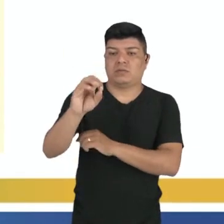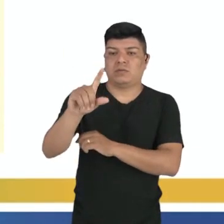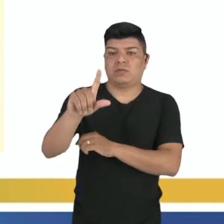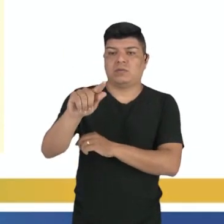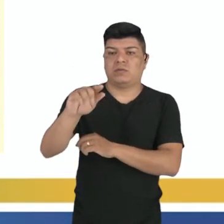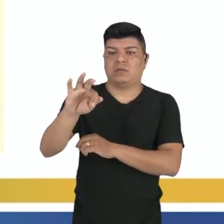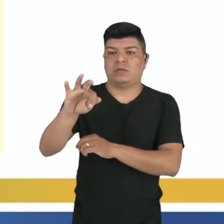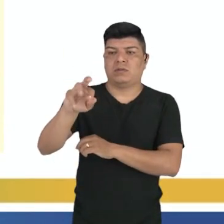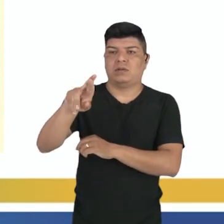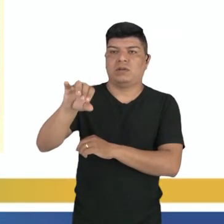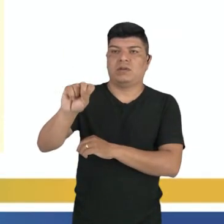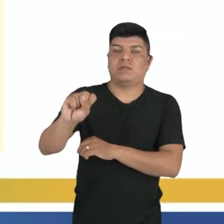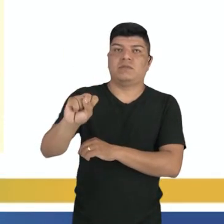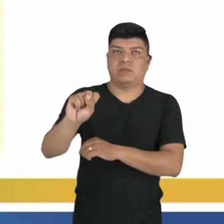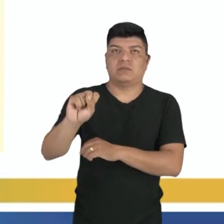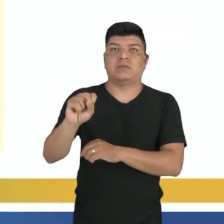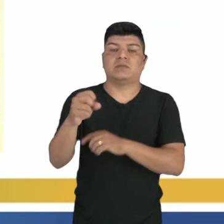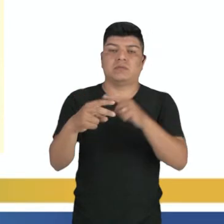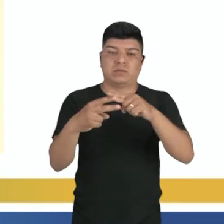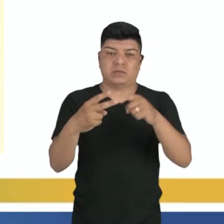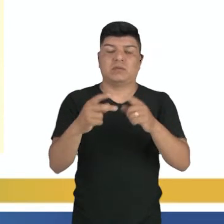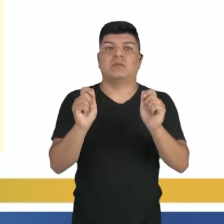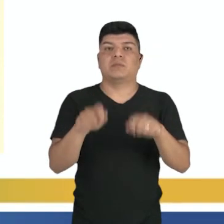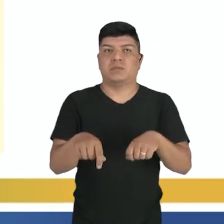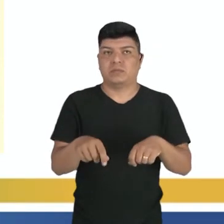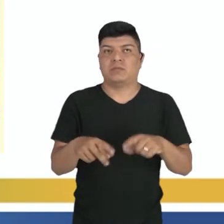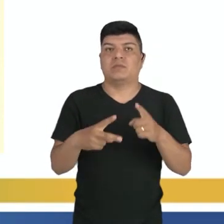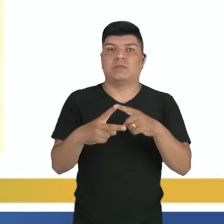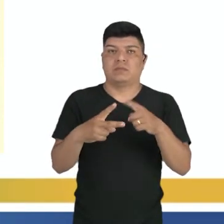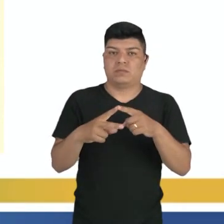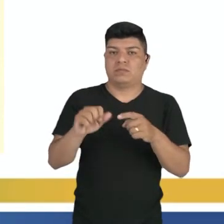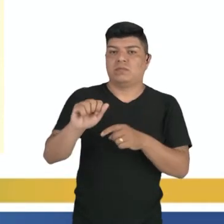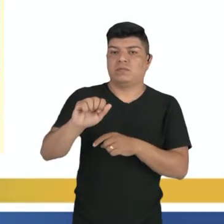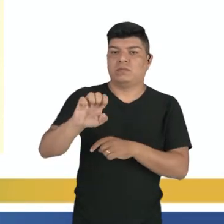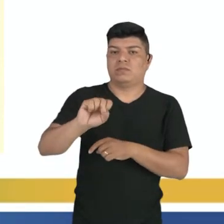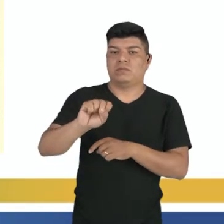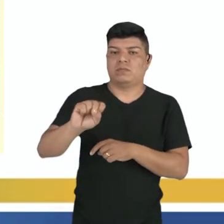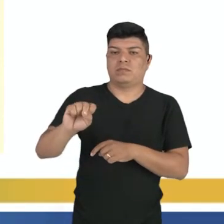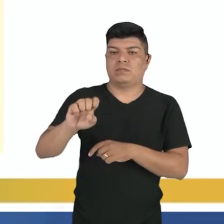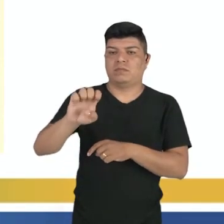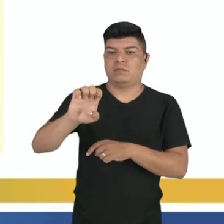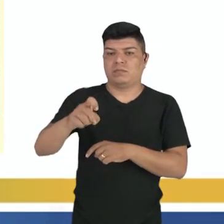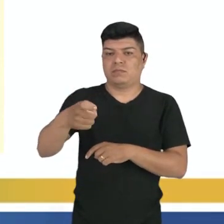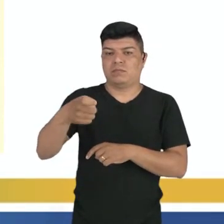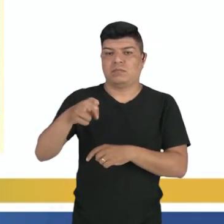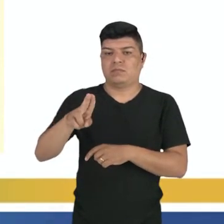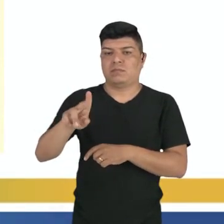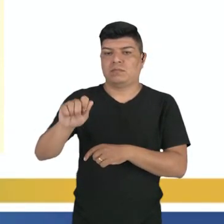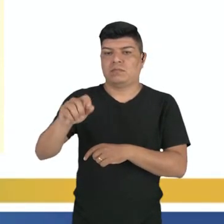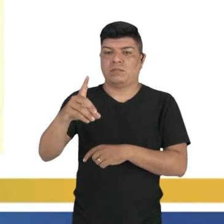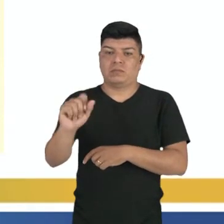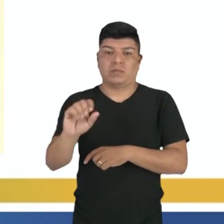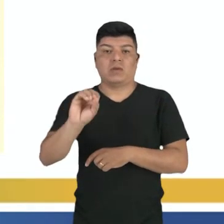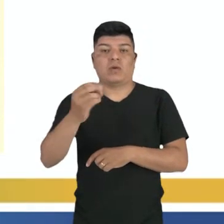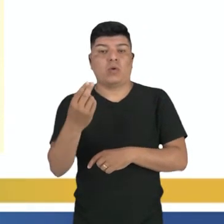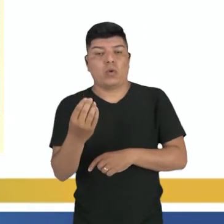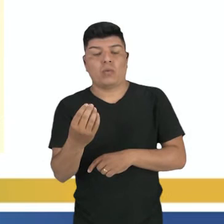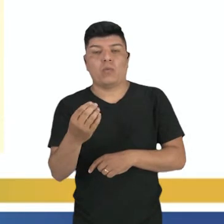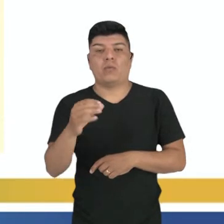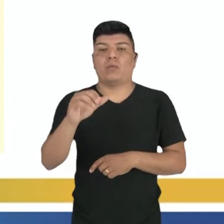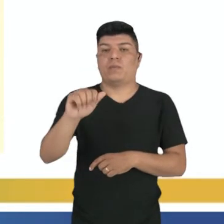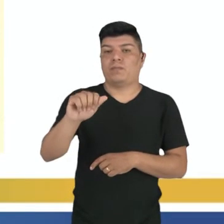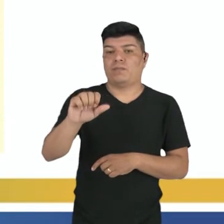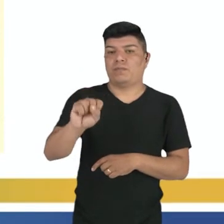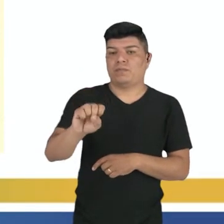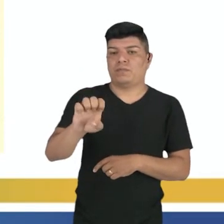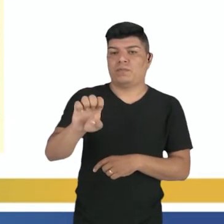processo de reprodução ele pode ser de dois tipos, pode ser a reprodução assexuada ou a reprodução sexuada.